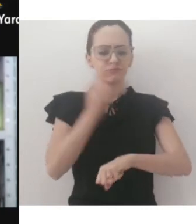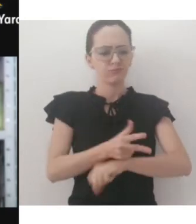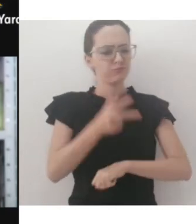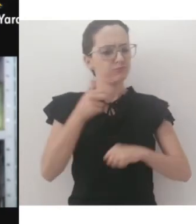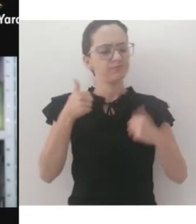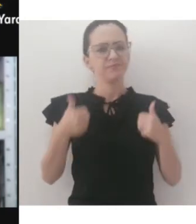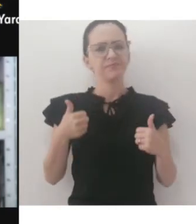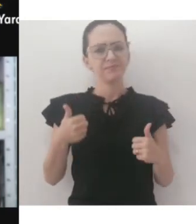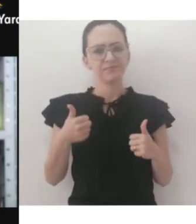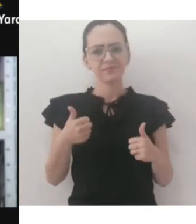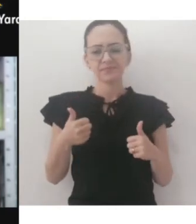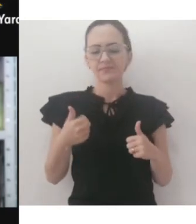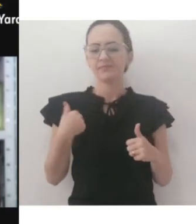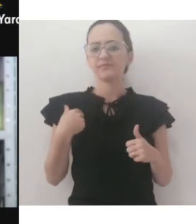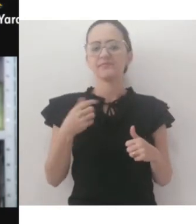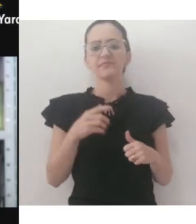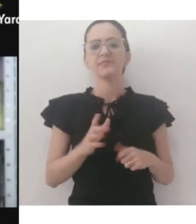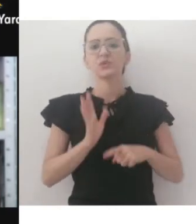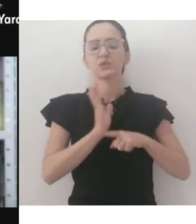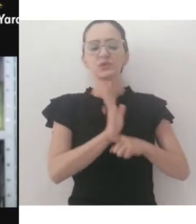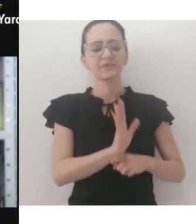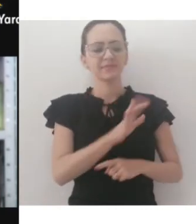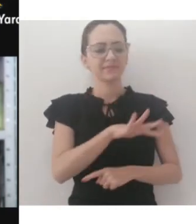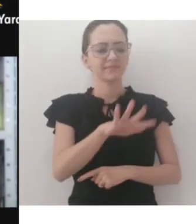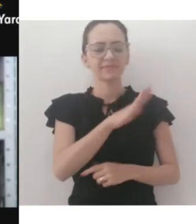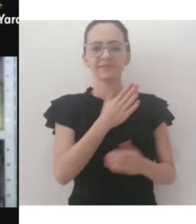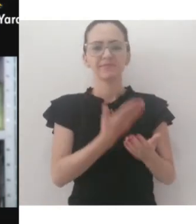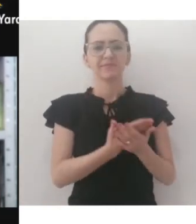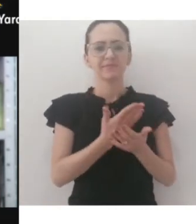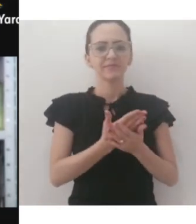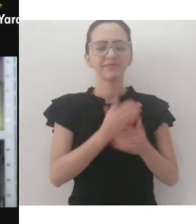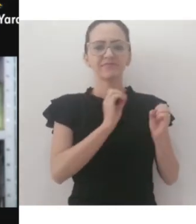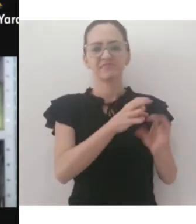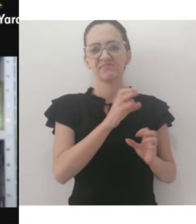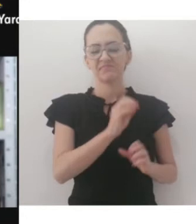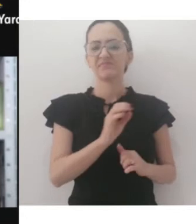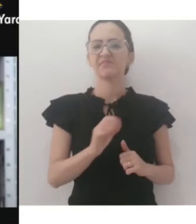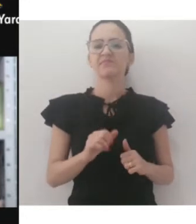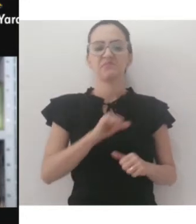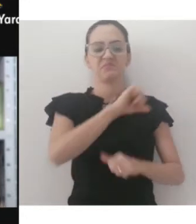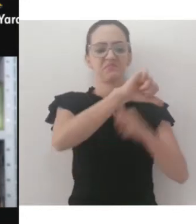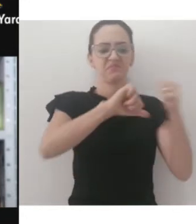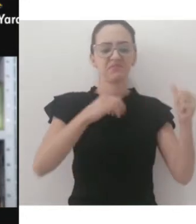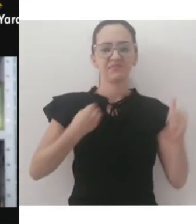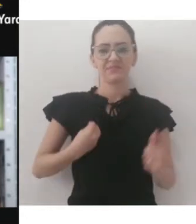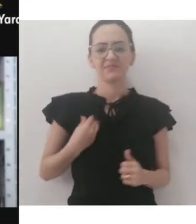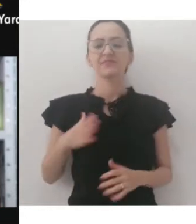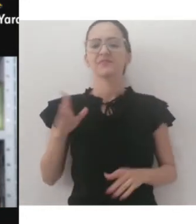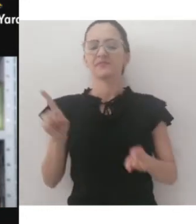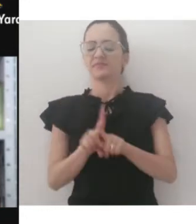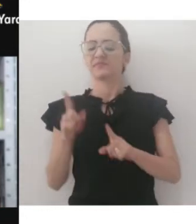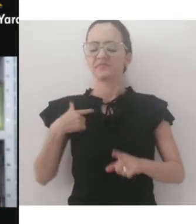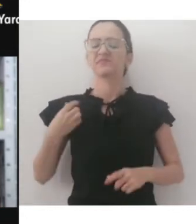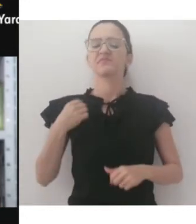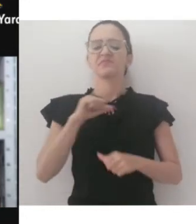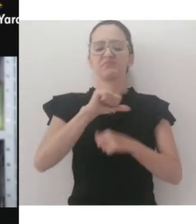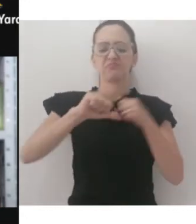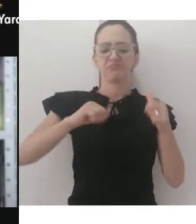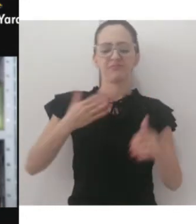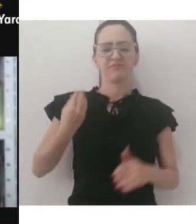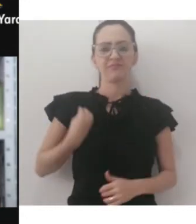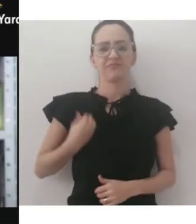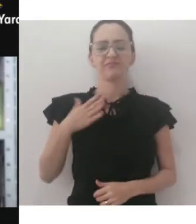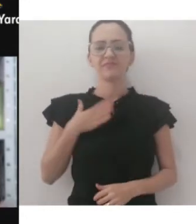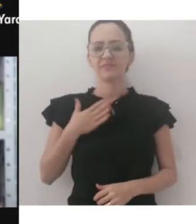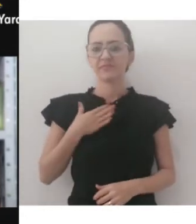transformar a minha vida e a vida dos meus estudantes por meio da educação. Então, eu buscar passar no concurso, nada mais